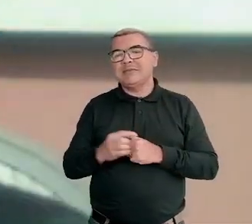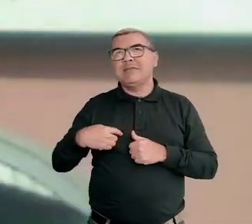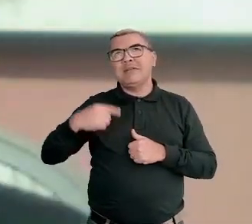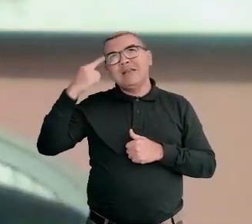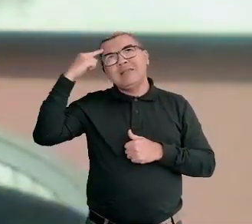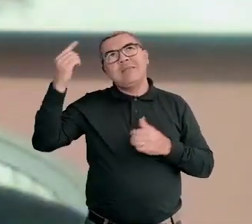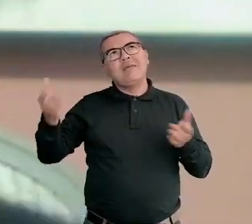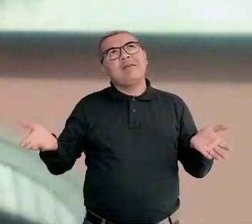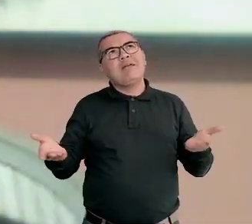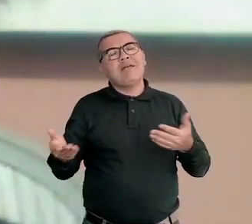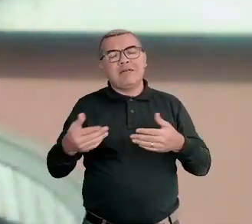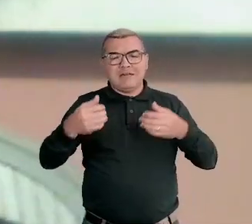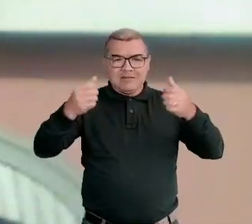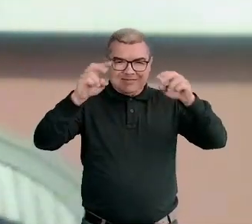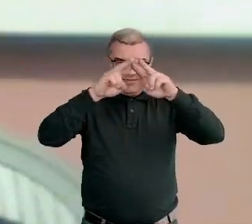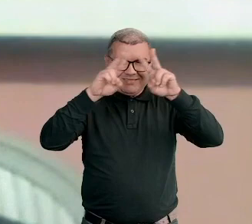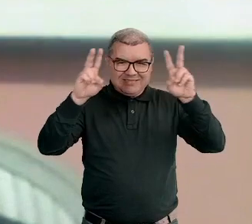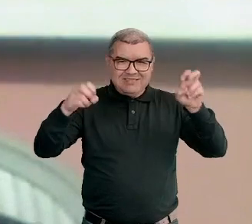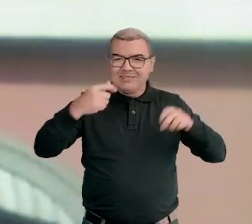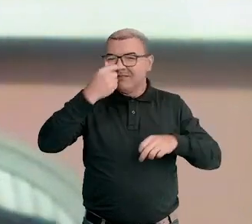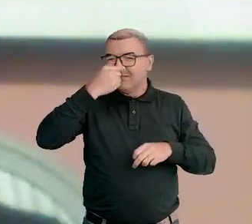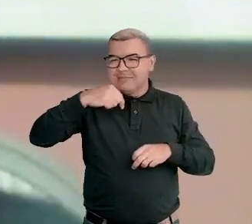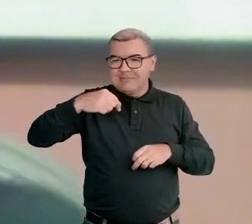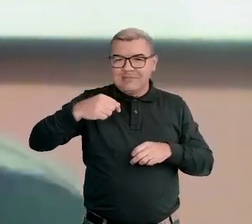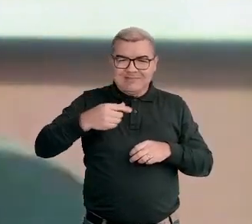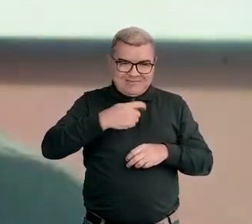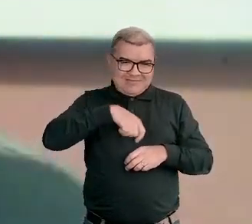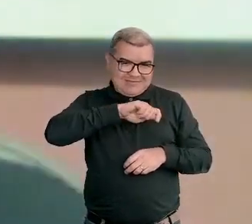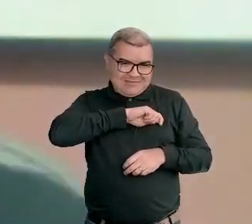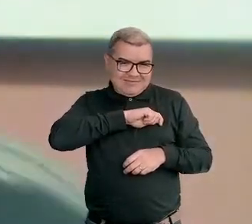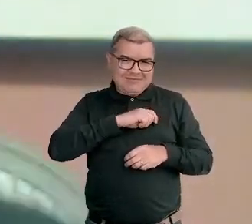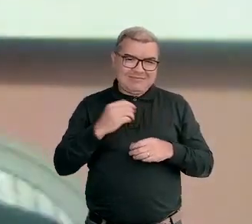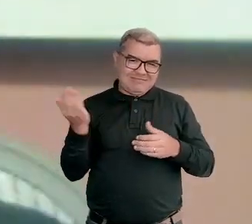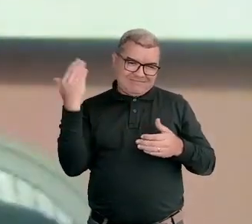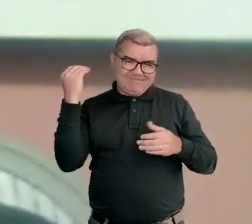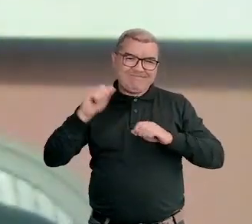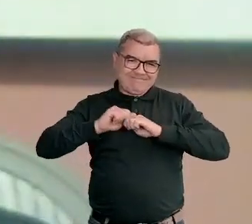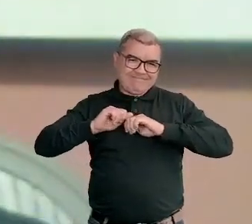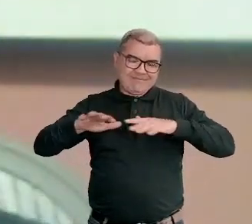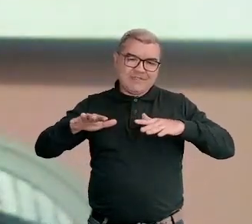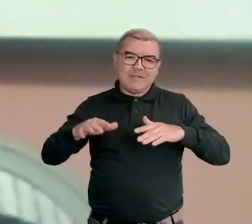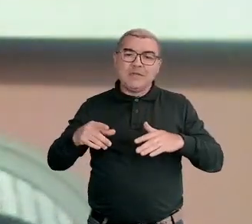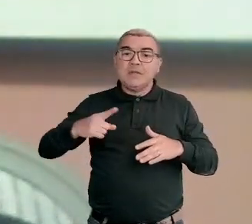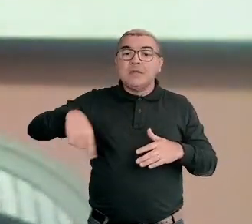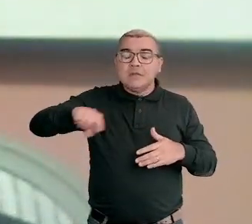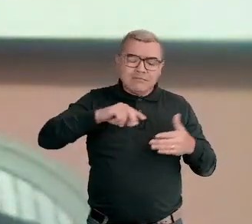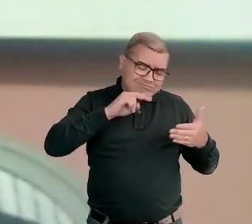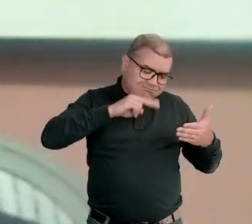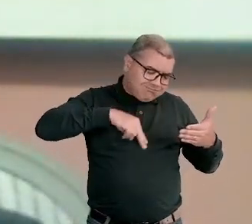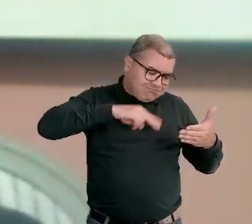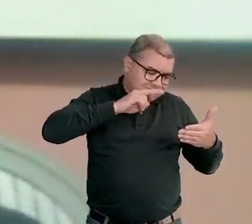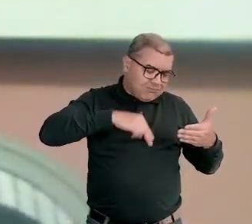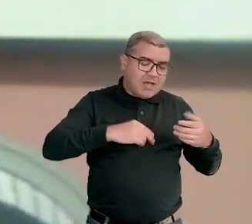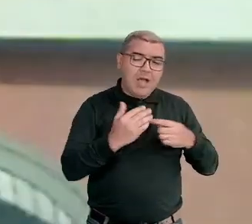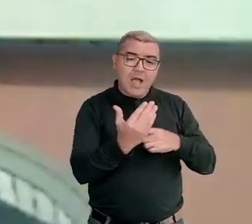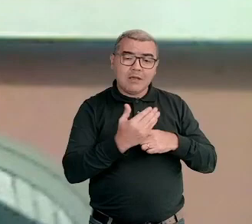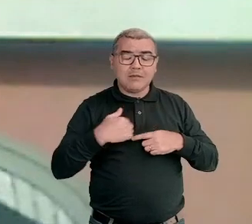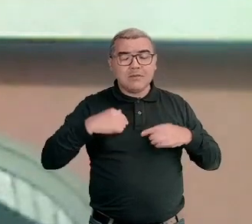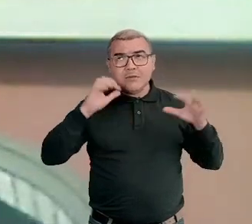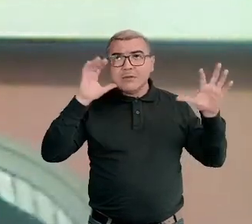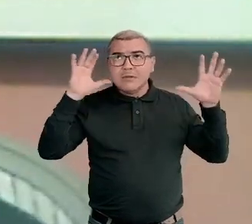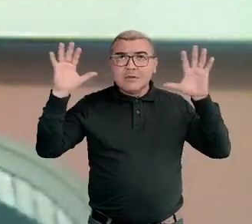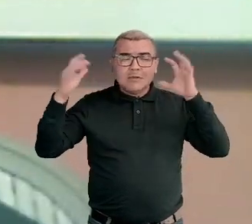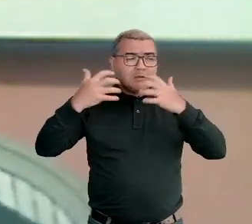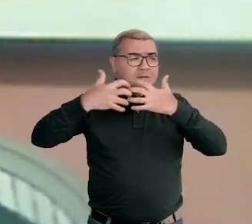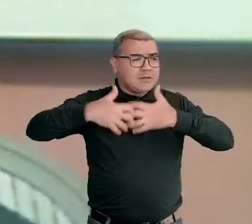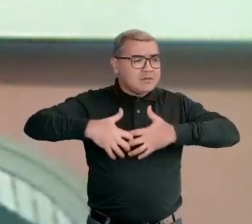gripe espanhola e me lembrando dessas leituras que são que nos enchem de, digamos, de questionamento e que fazem